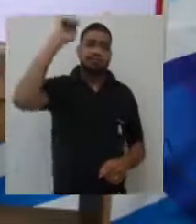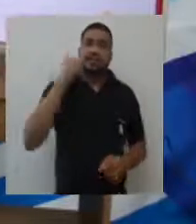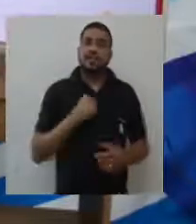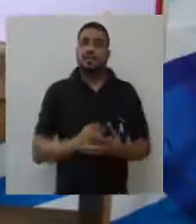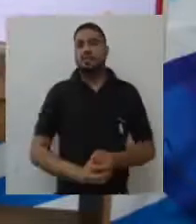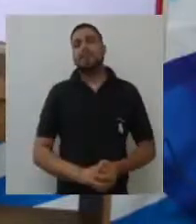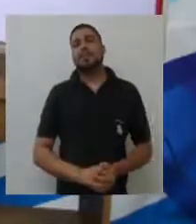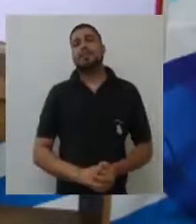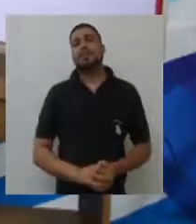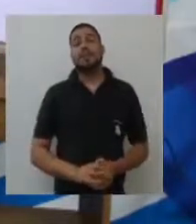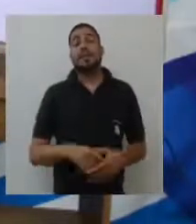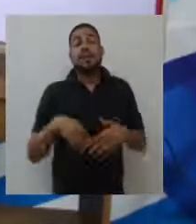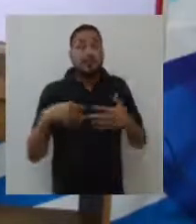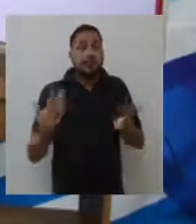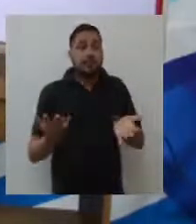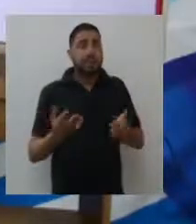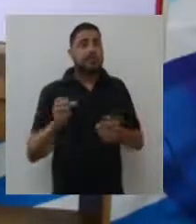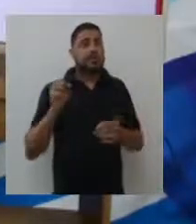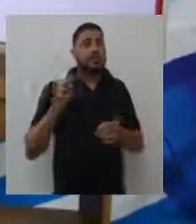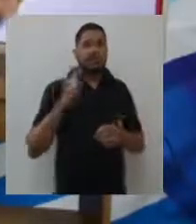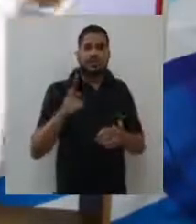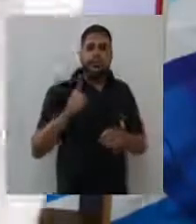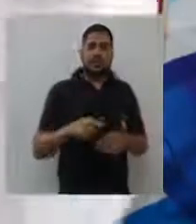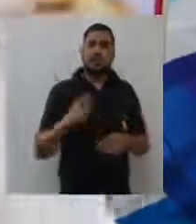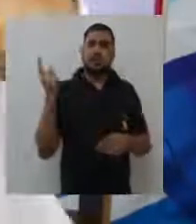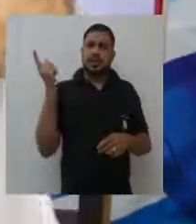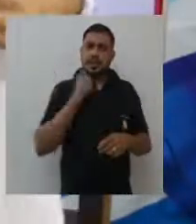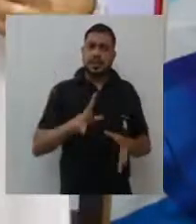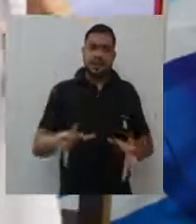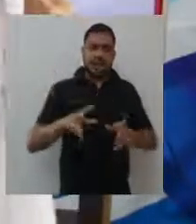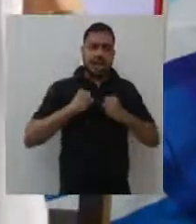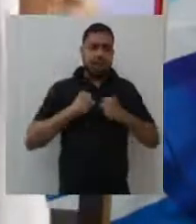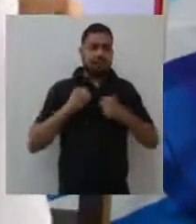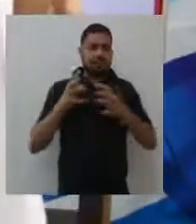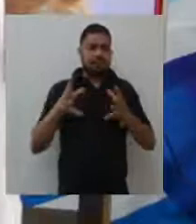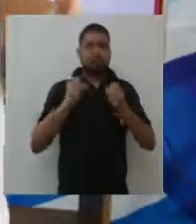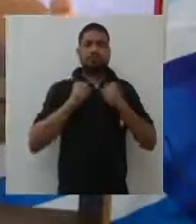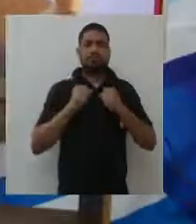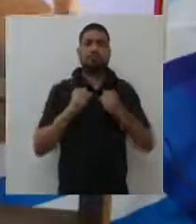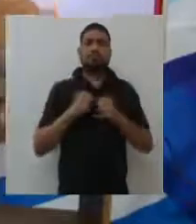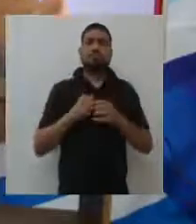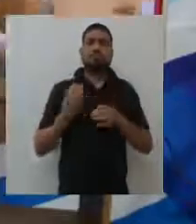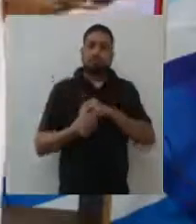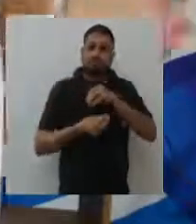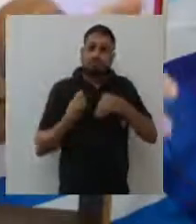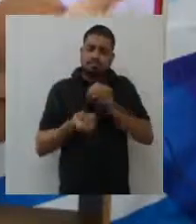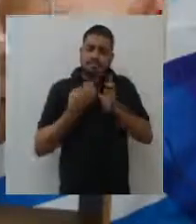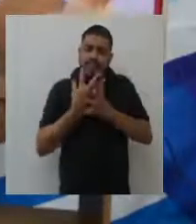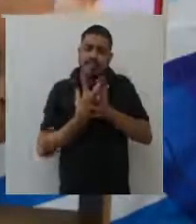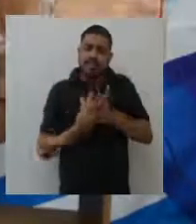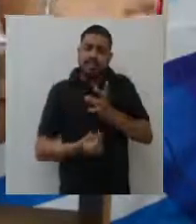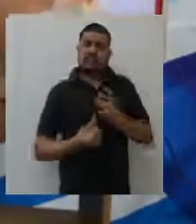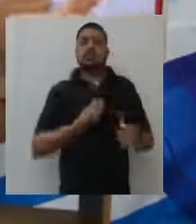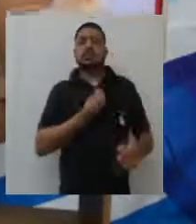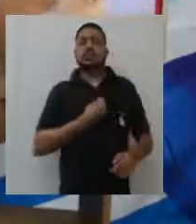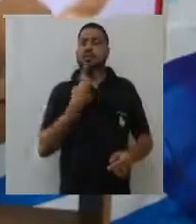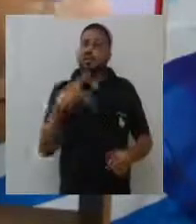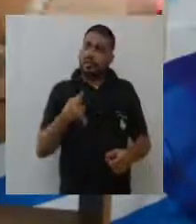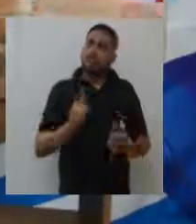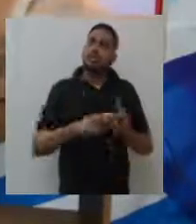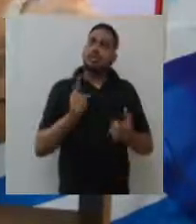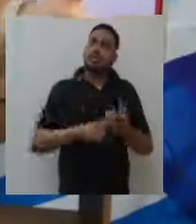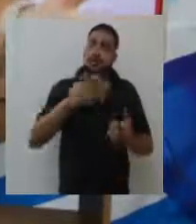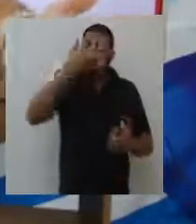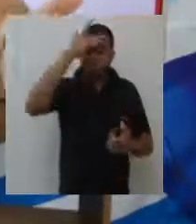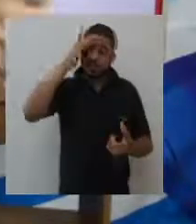só sonho alto. Então, seja catalisador. Catalise a sua vida. Catalise as vidas das pessoas que passam